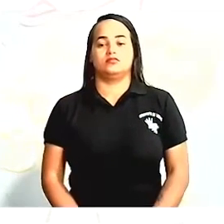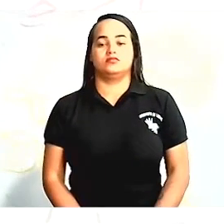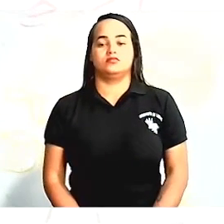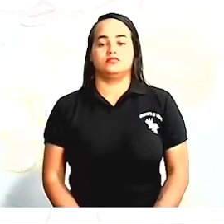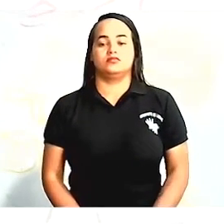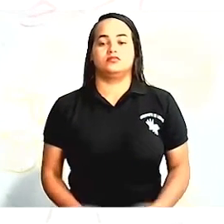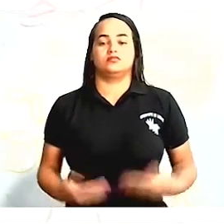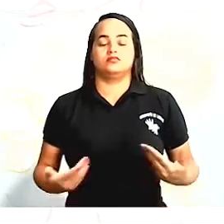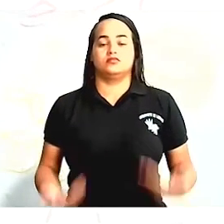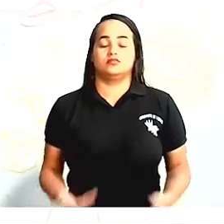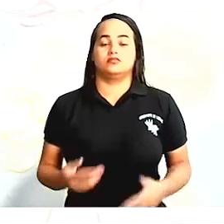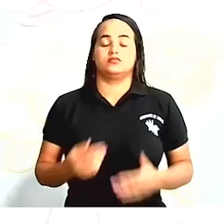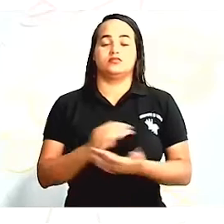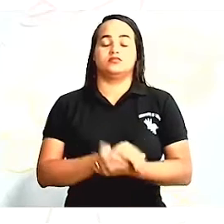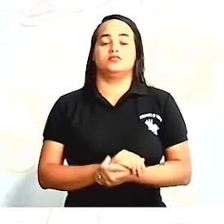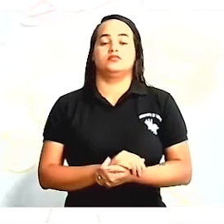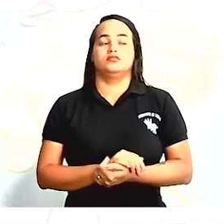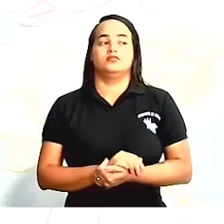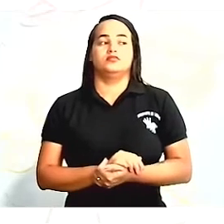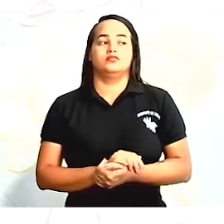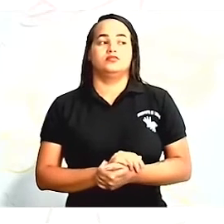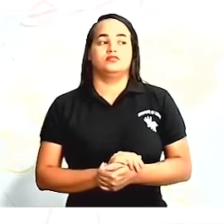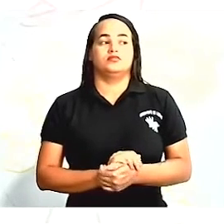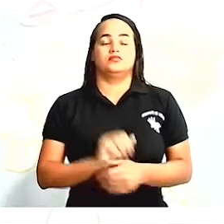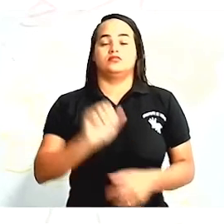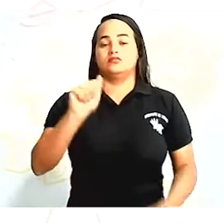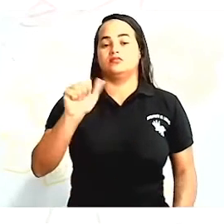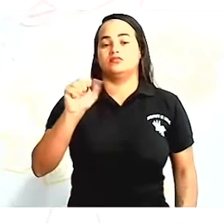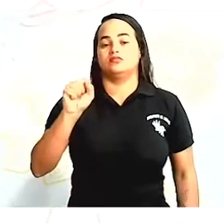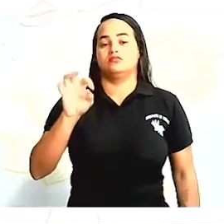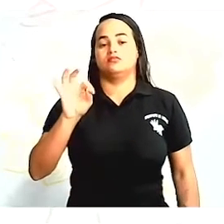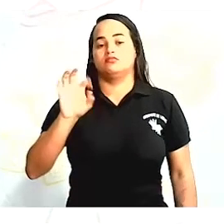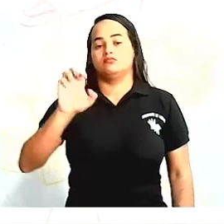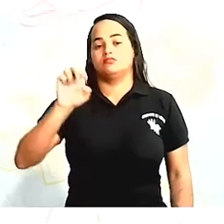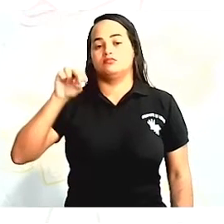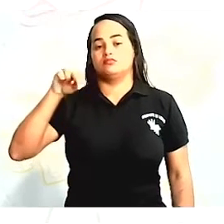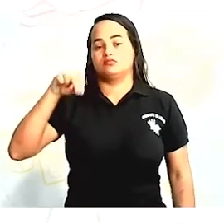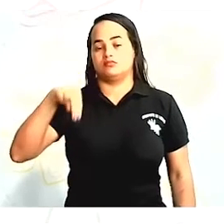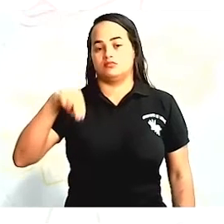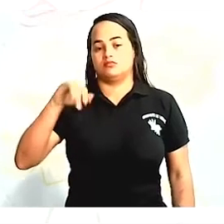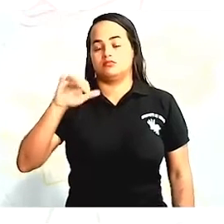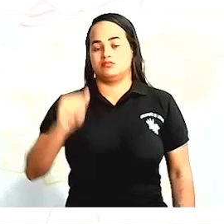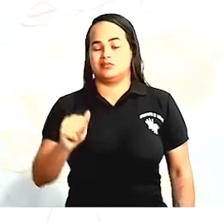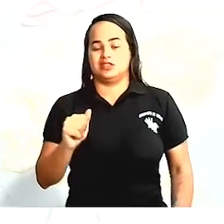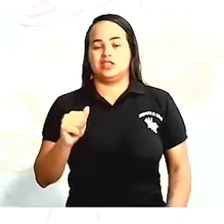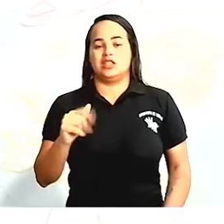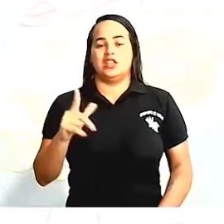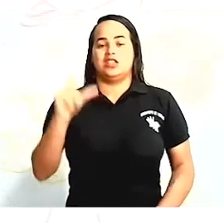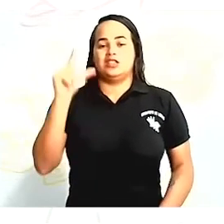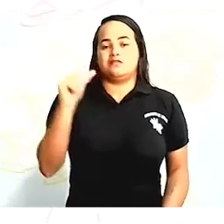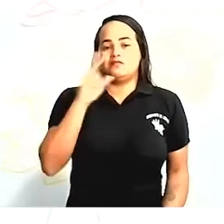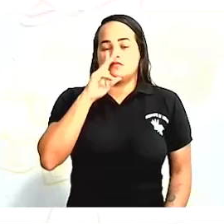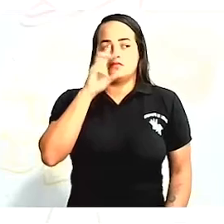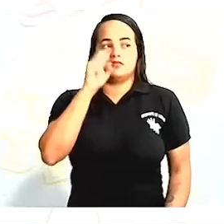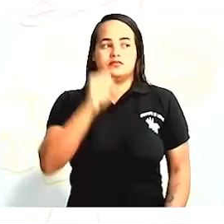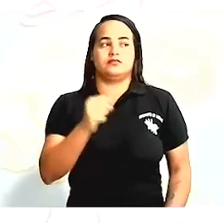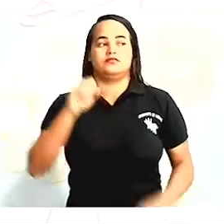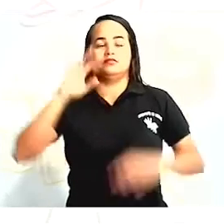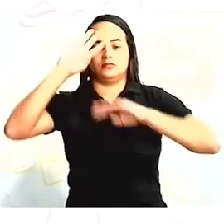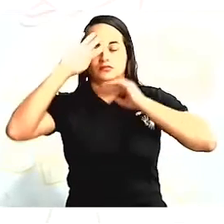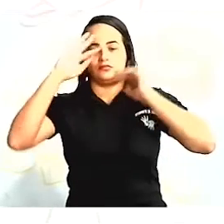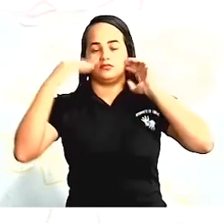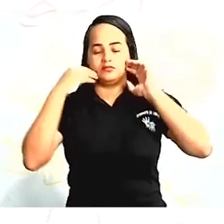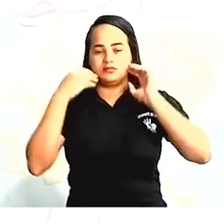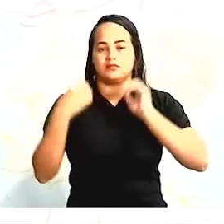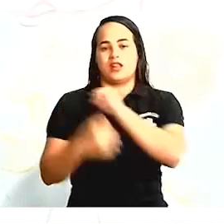É a diminuição da força muscular, certo? Diarreia, febre, a sudorese noturna,